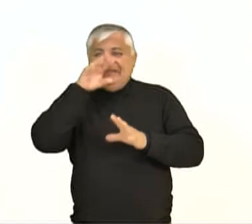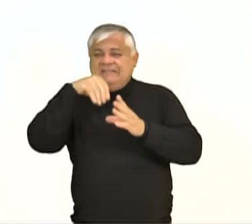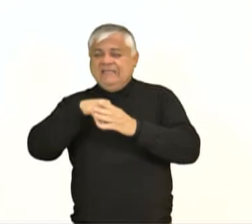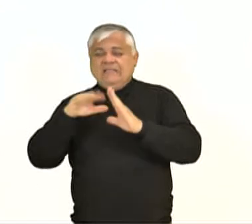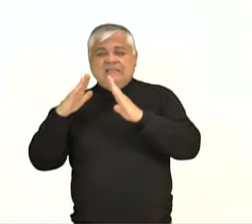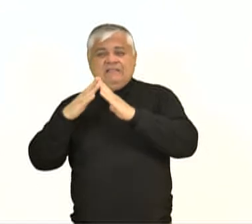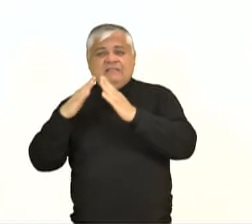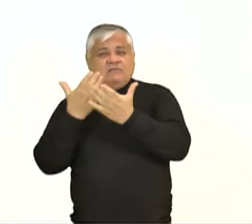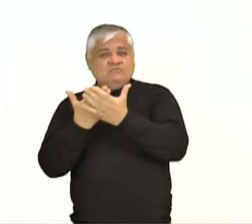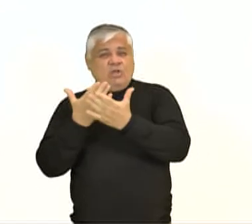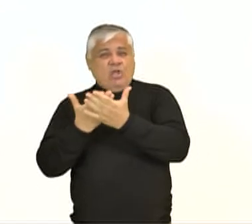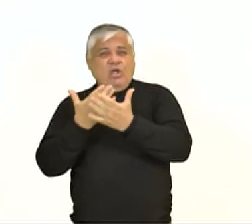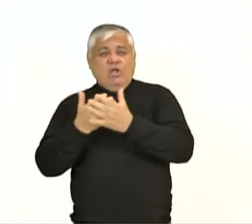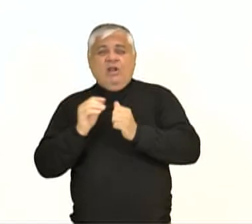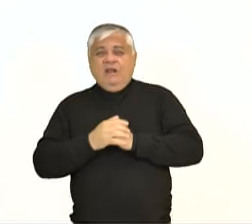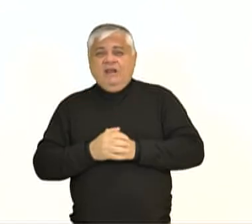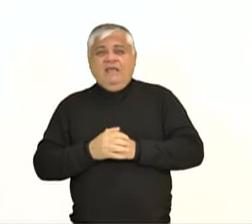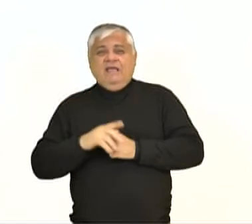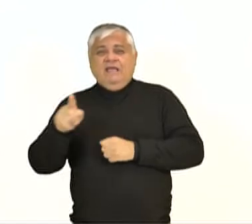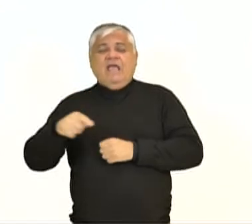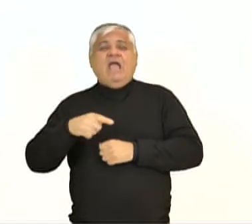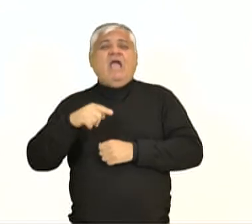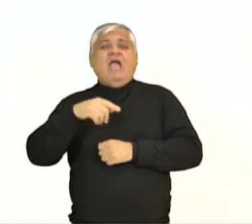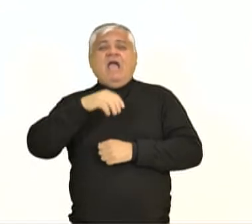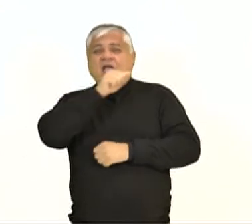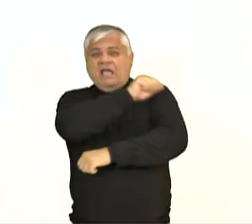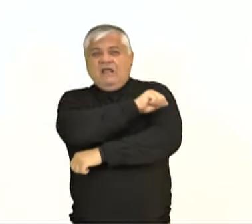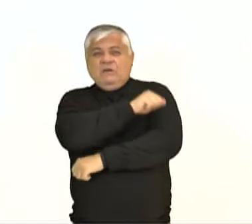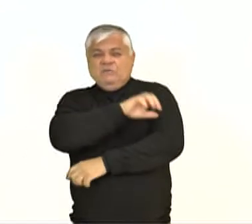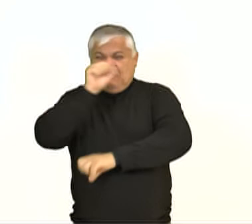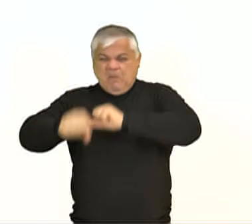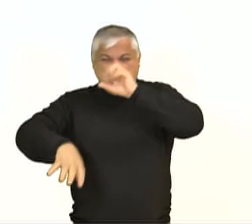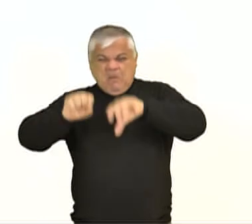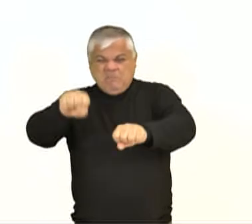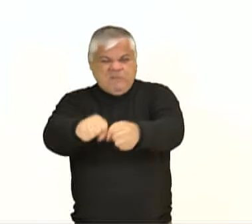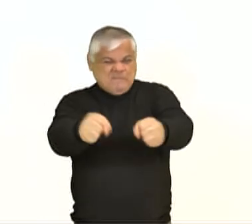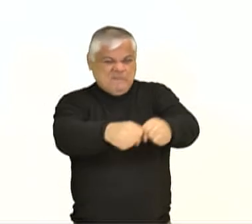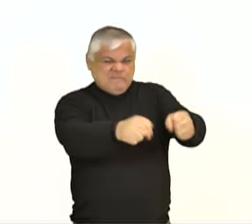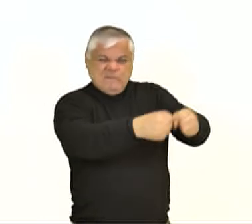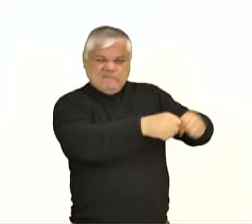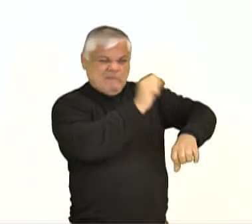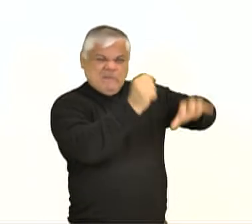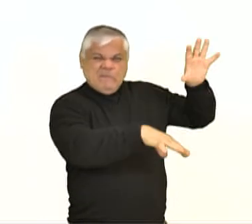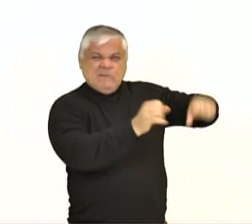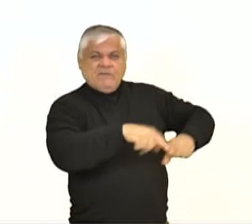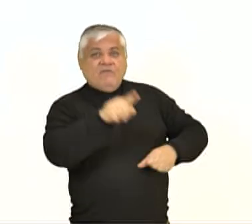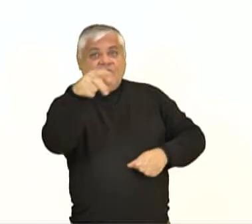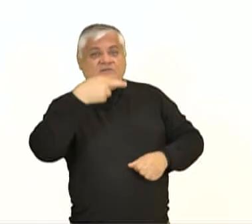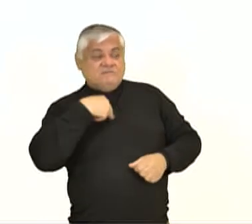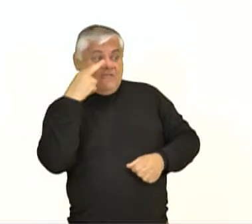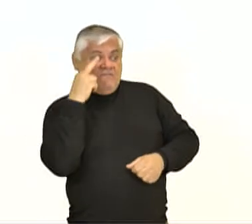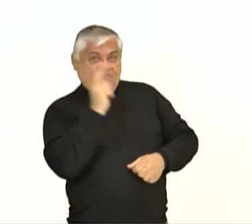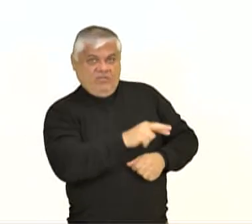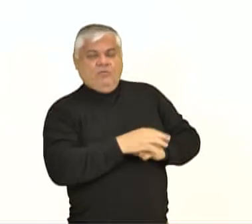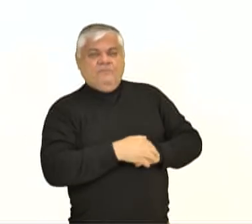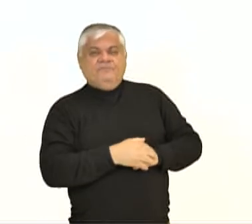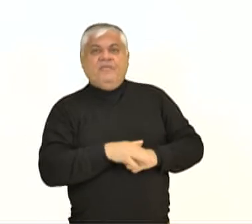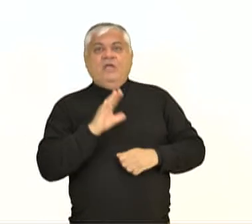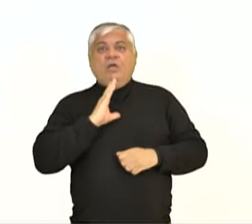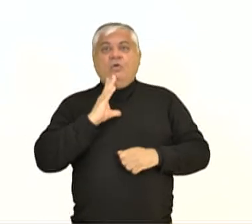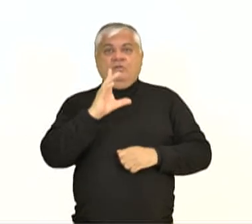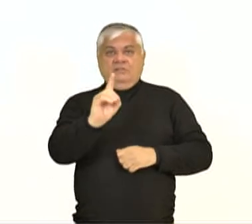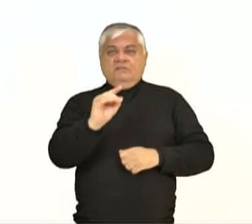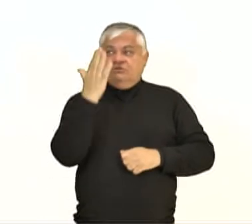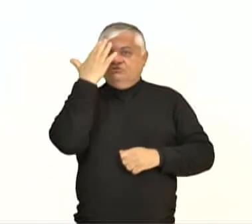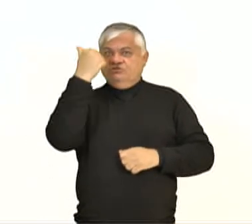Alguns alunos danificaram o mobiliário escolar. Você viu quem fez isso. A coordenação te chamou para uma conversa